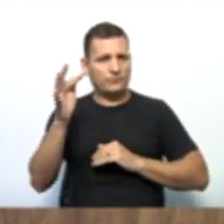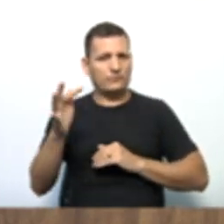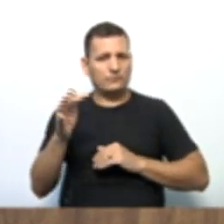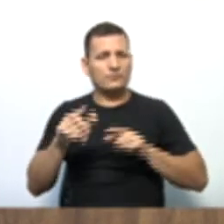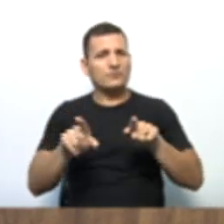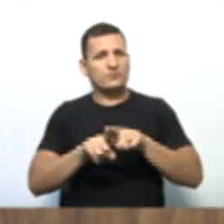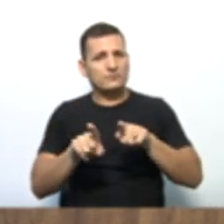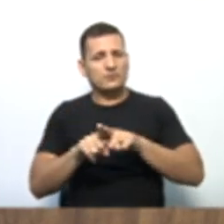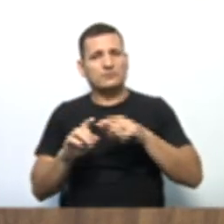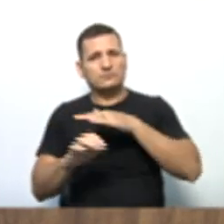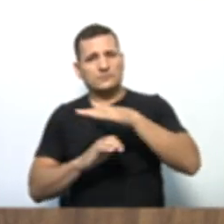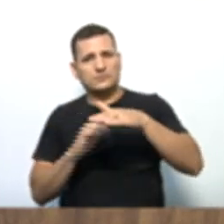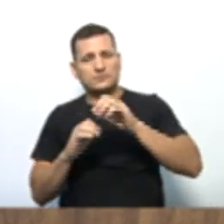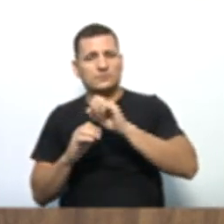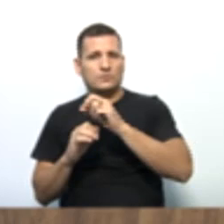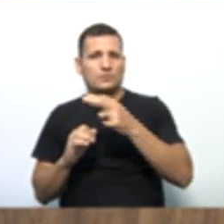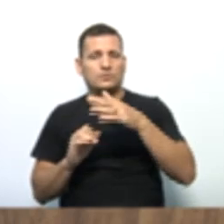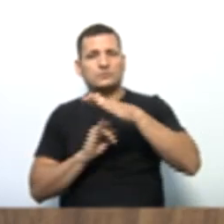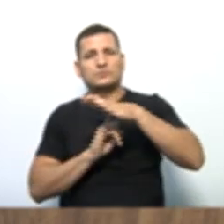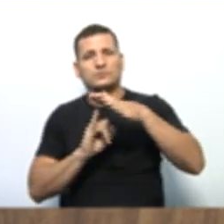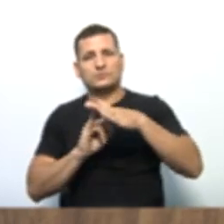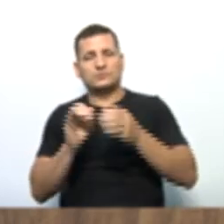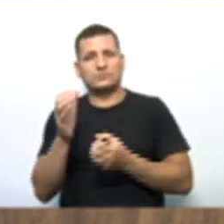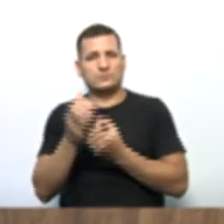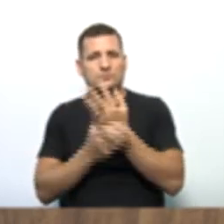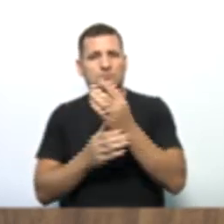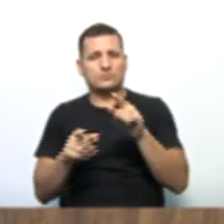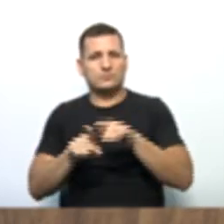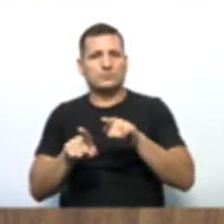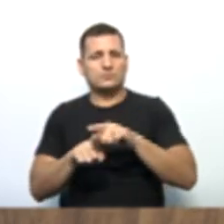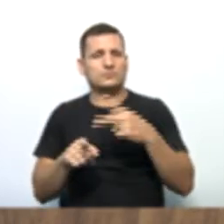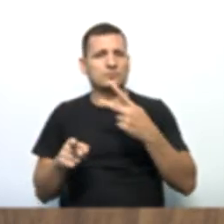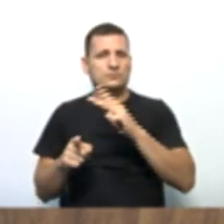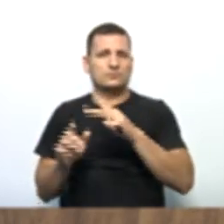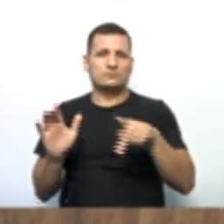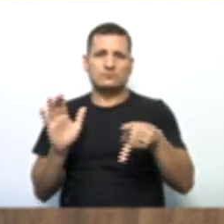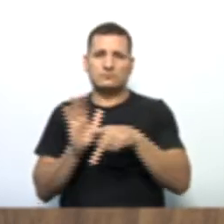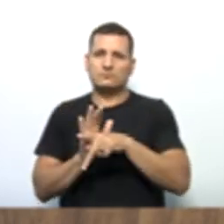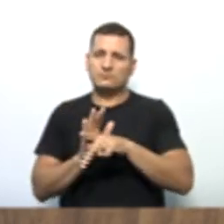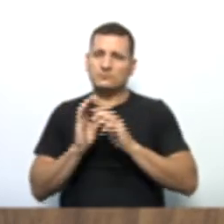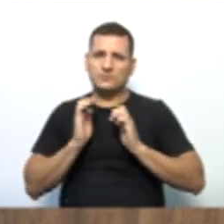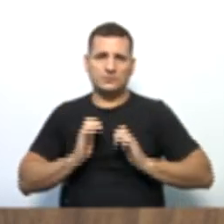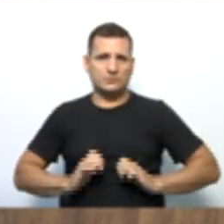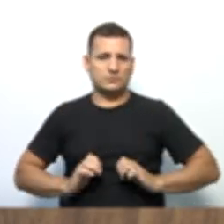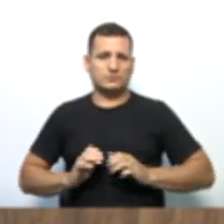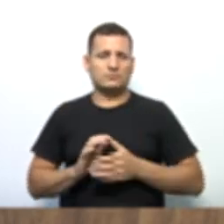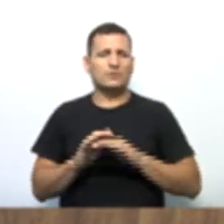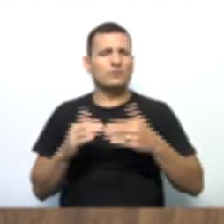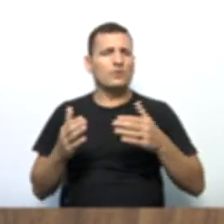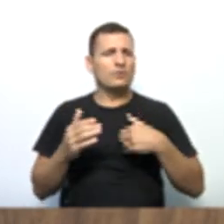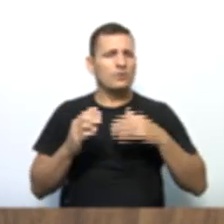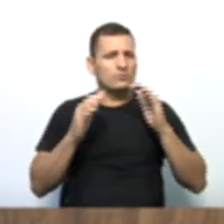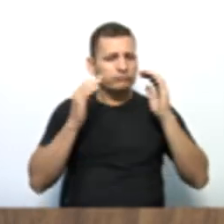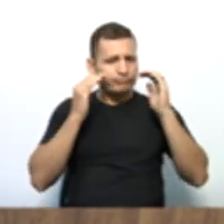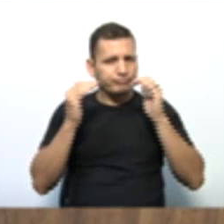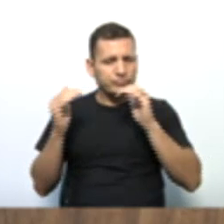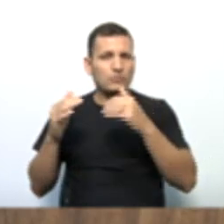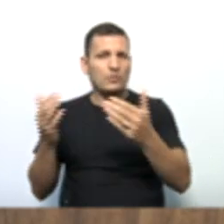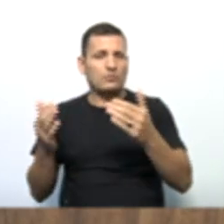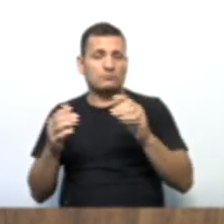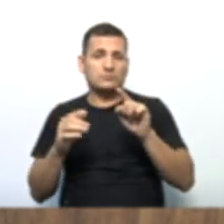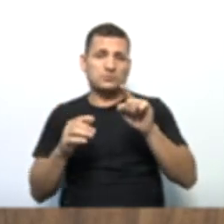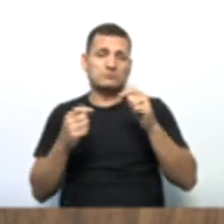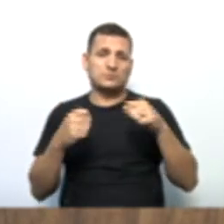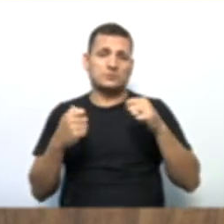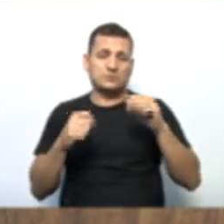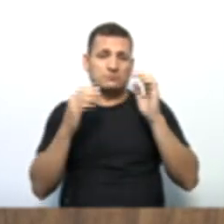as empresas ou instituições vão criar também os seus próprios códigos de ética. E aí, qual que eu devo seguir? Você deve seguir ou